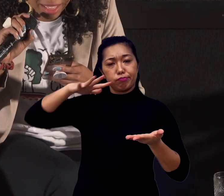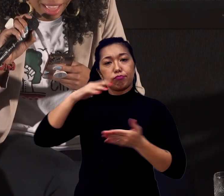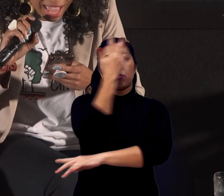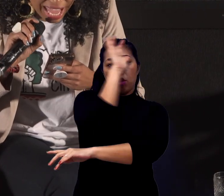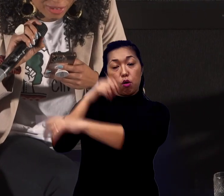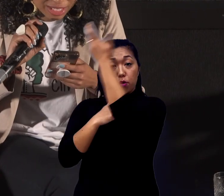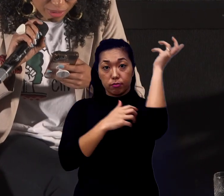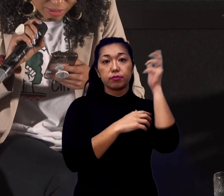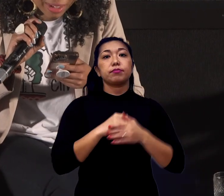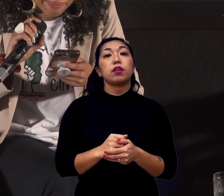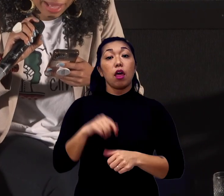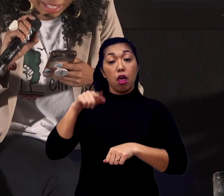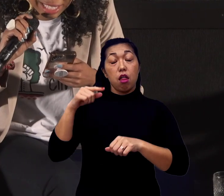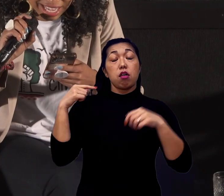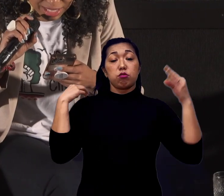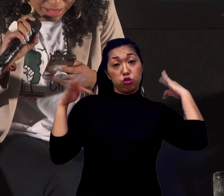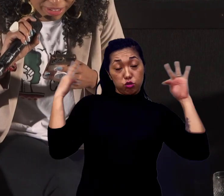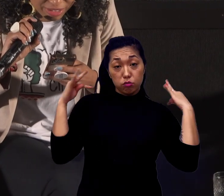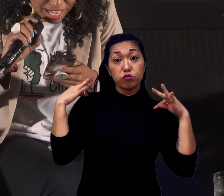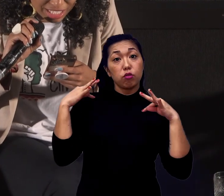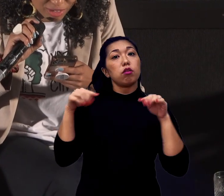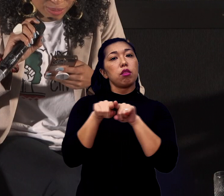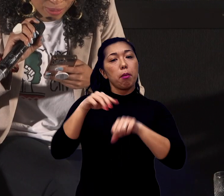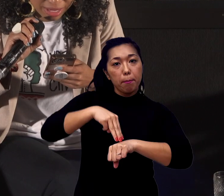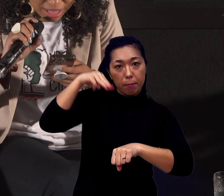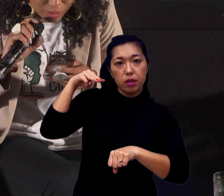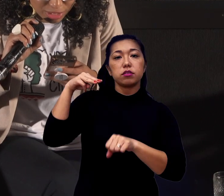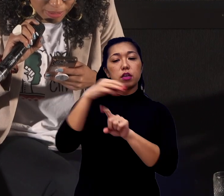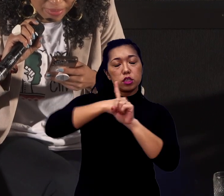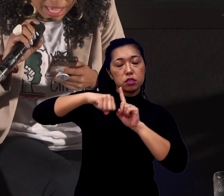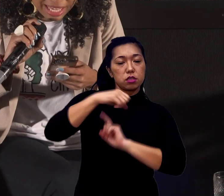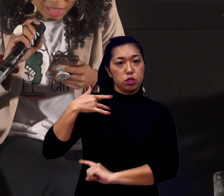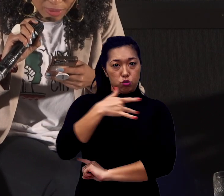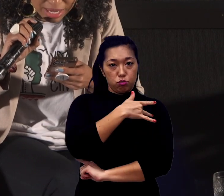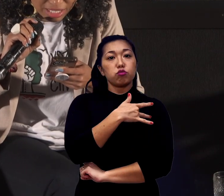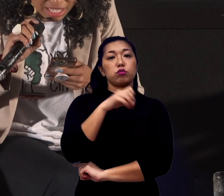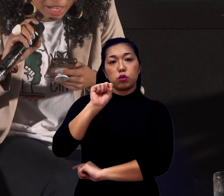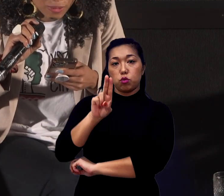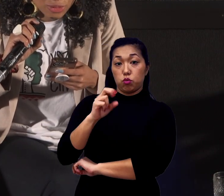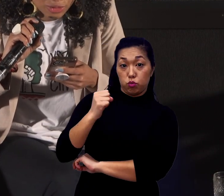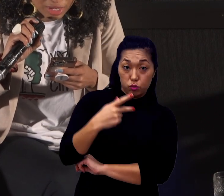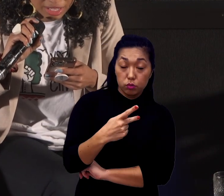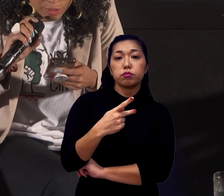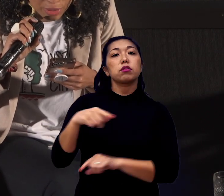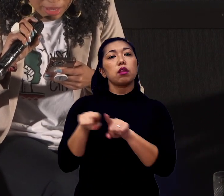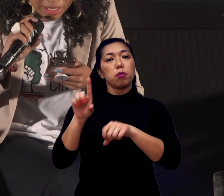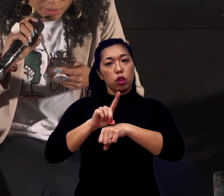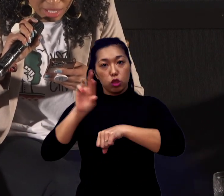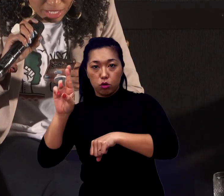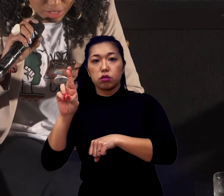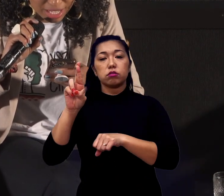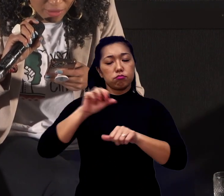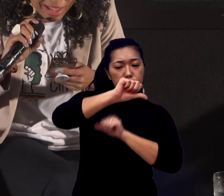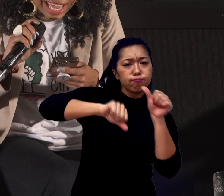decolonial. É turismóloga, mestre em Ciências pela Faculdade de Saúde Pública da USP e atualmente está como doutoranda no Programa